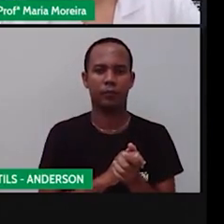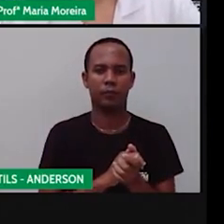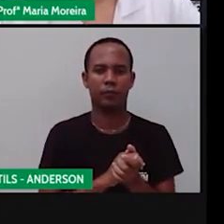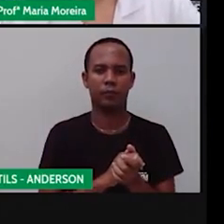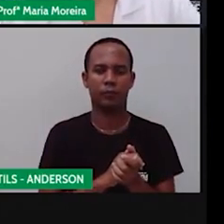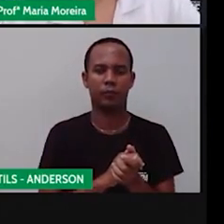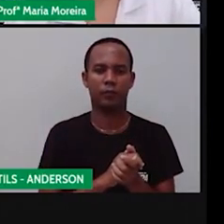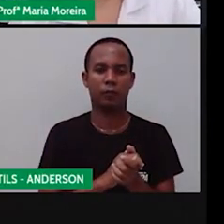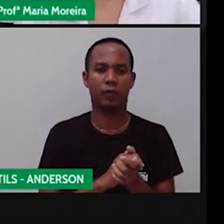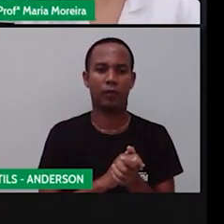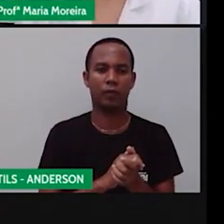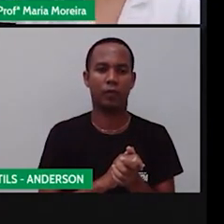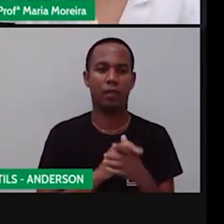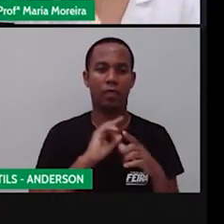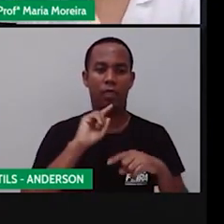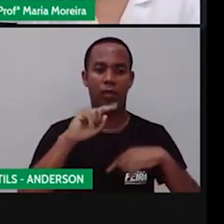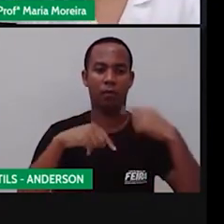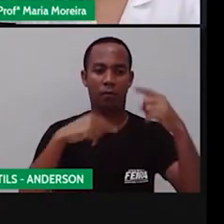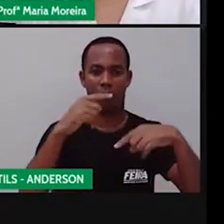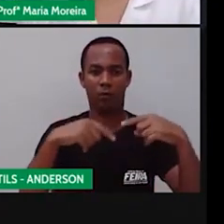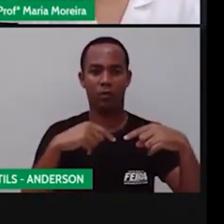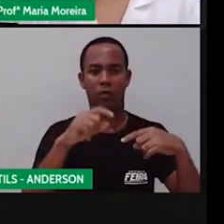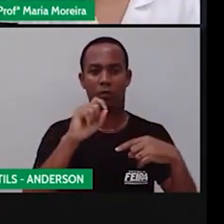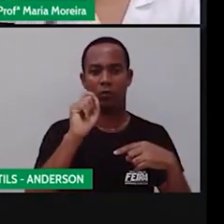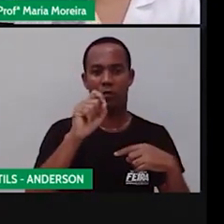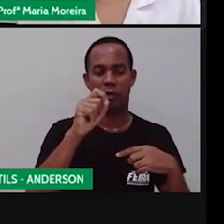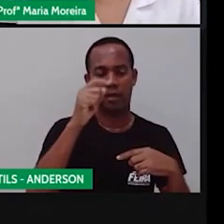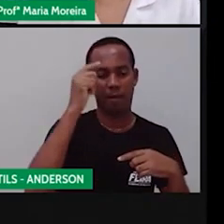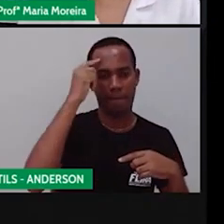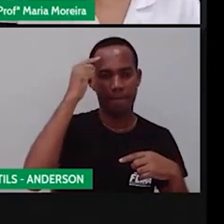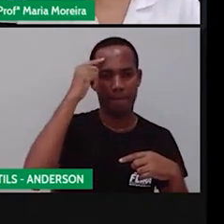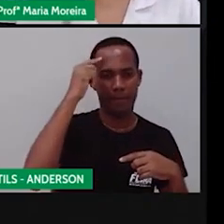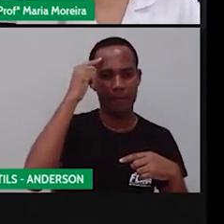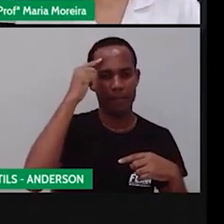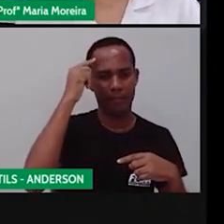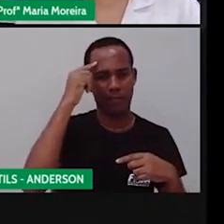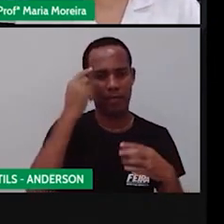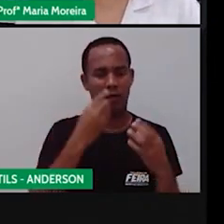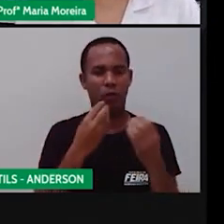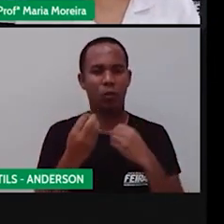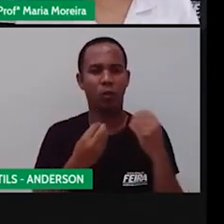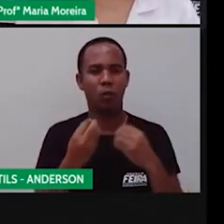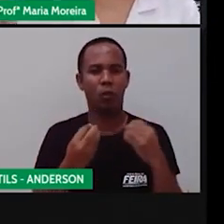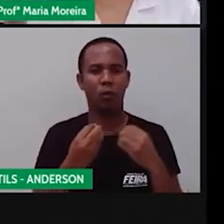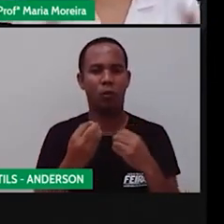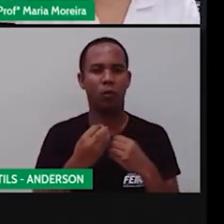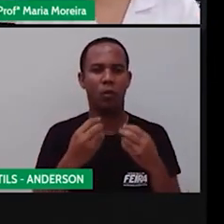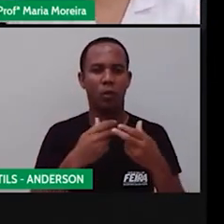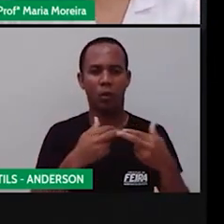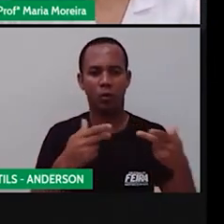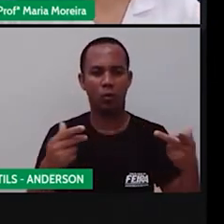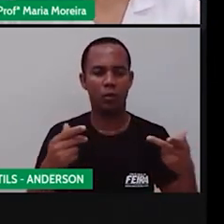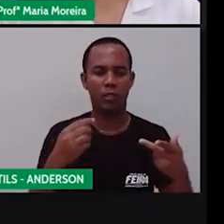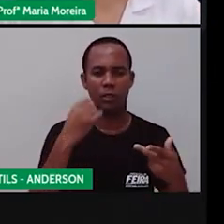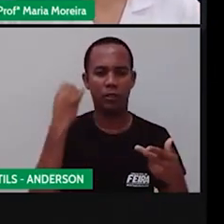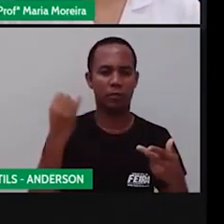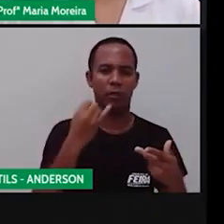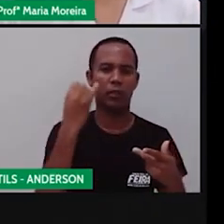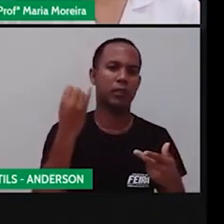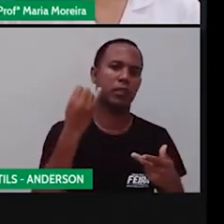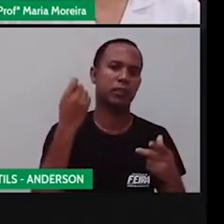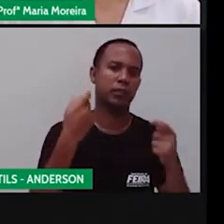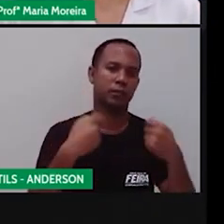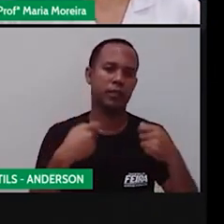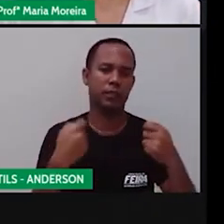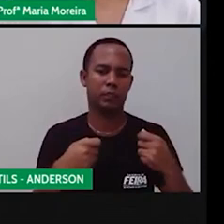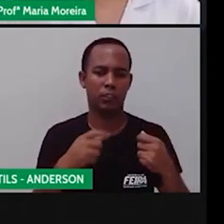Bom, logo em seguida, devemos pensar nos seguintes detalhes. Que detalhes são esses? Coisas importantes que precisam estar onde?